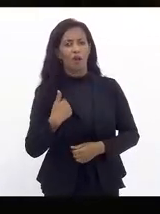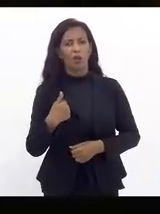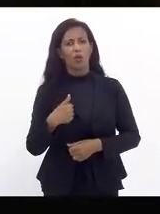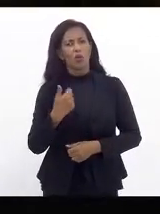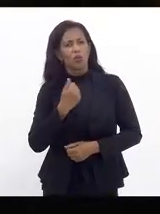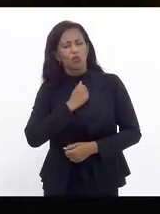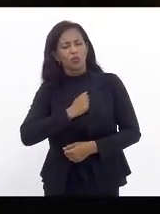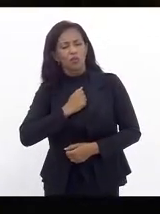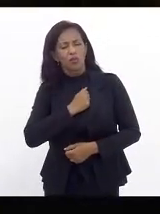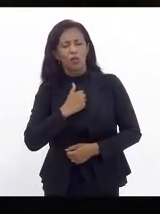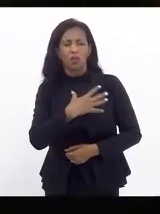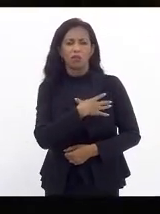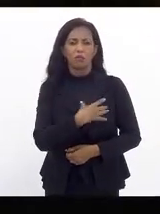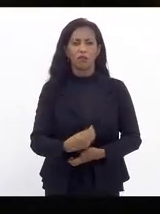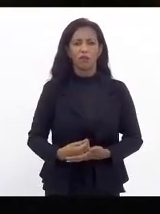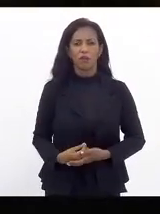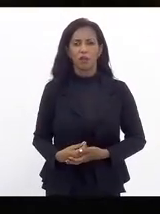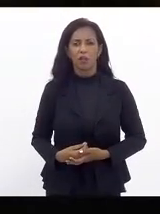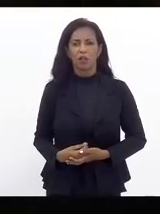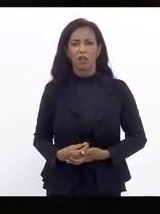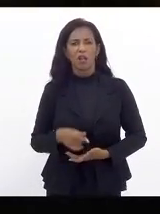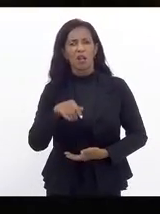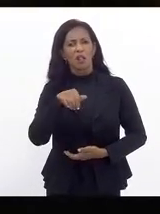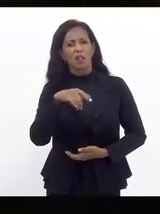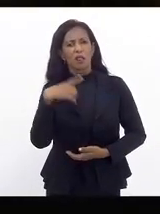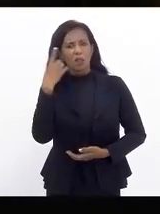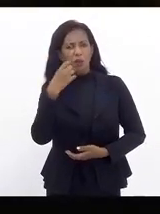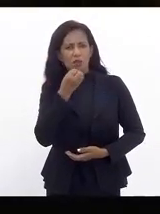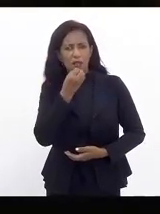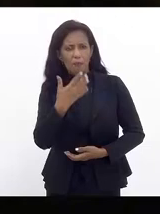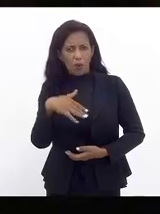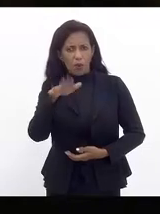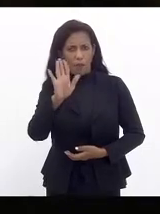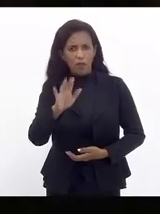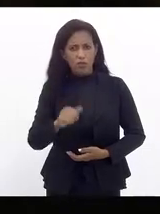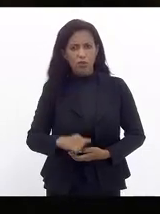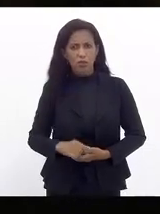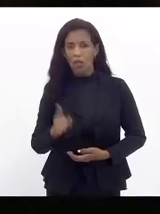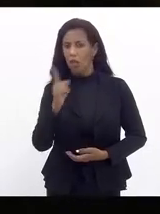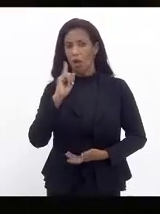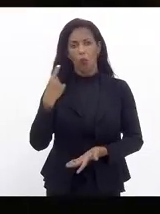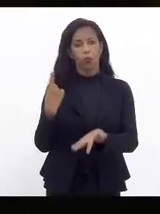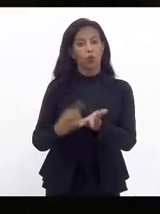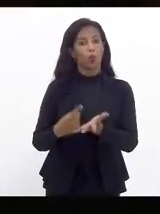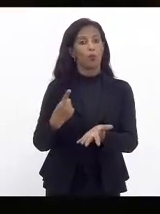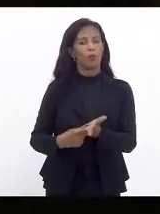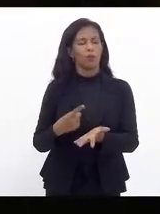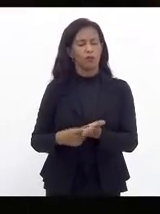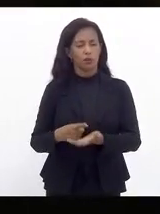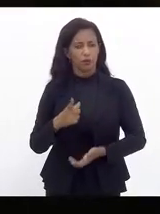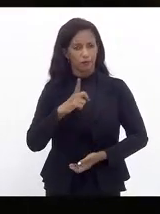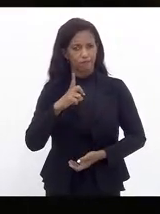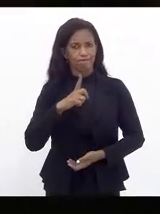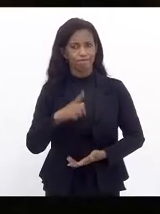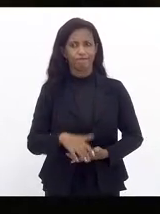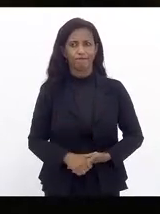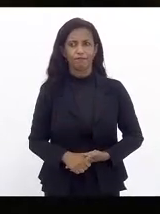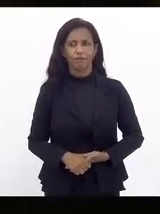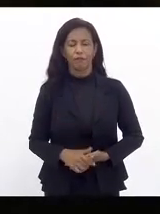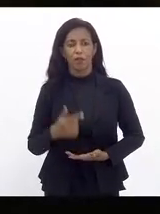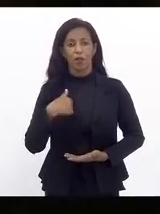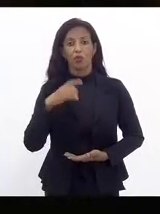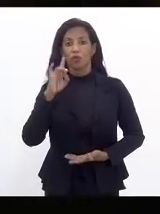bebê. Deputada, a senhora é boa demais? Não. Eu só sou comprometida, deputada. Eu só